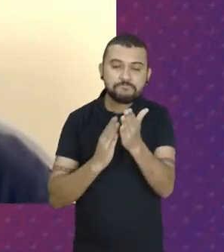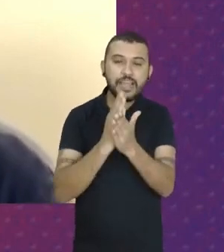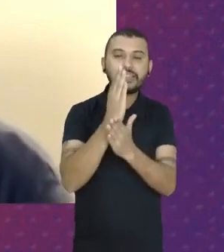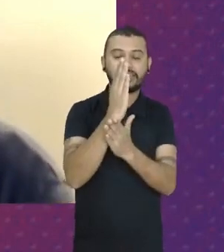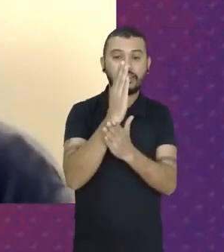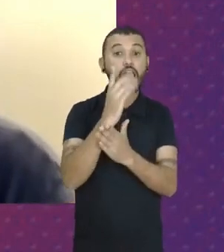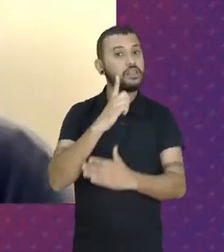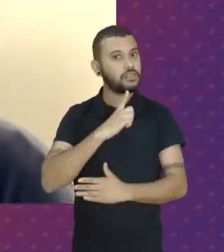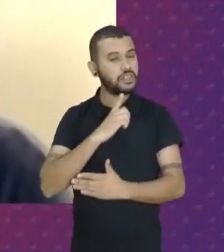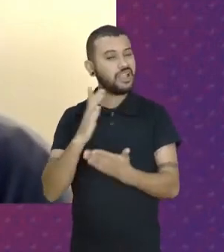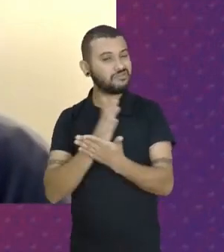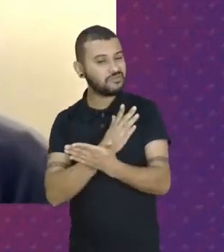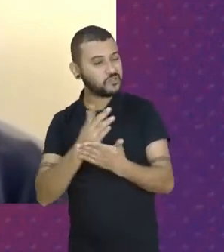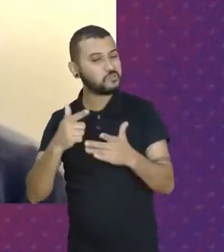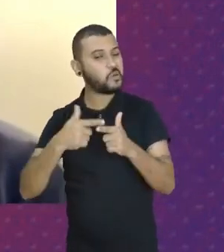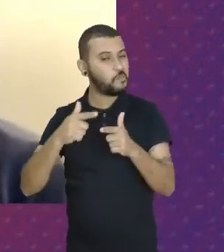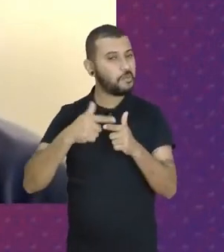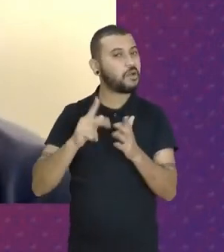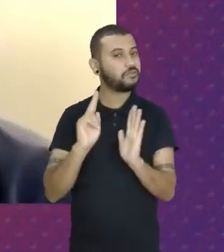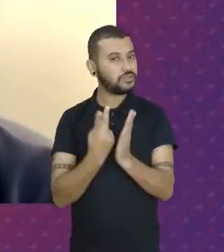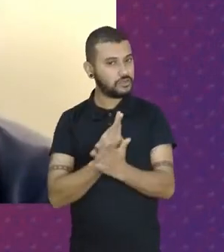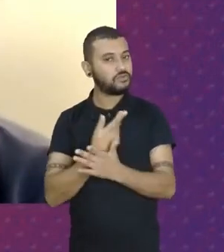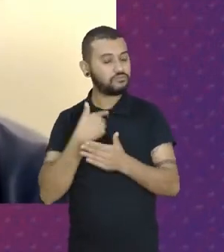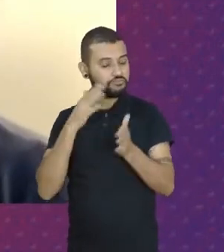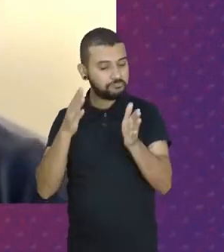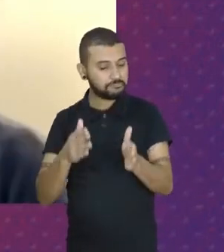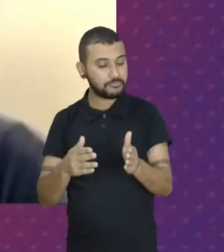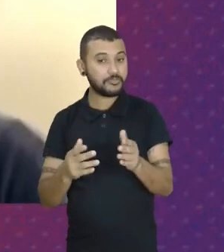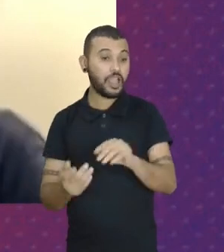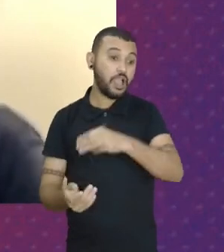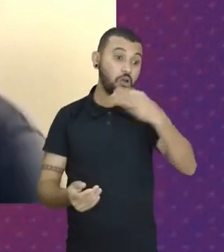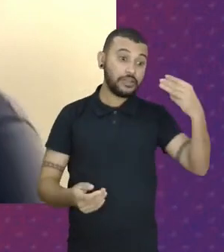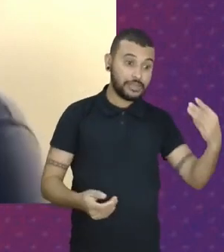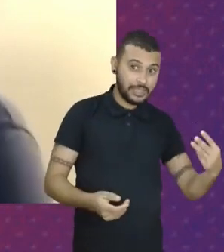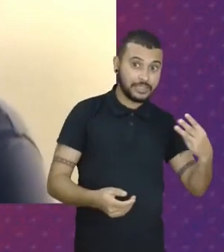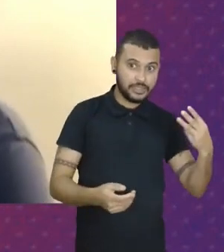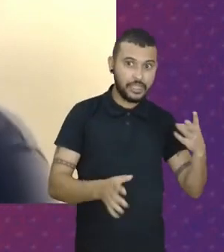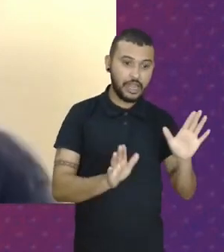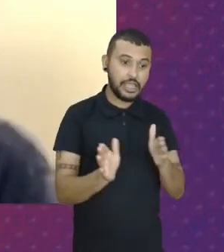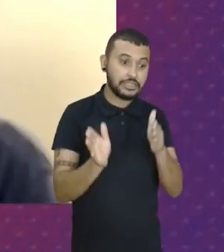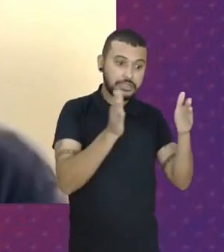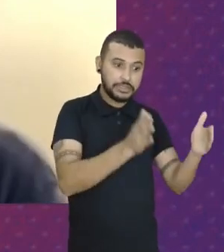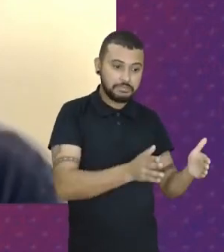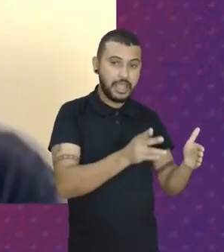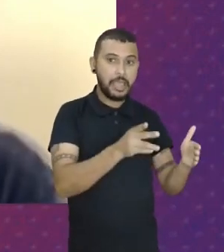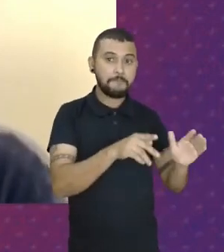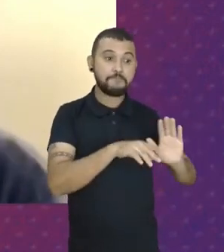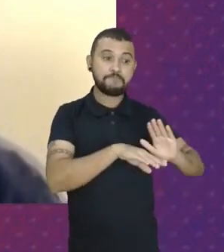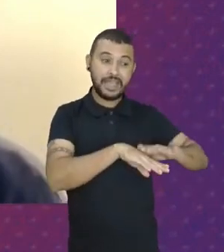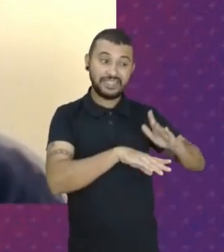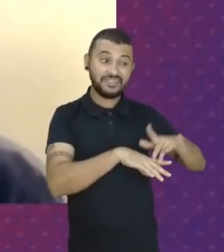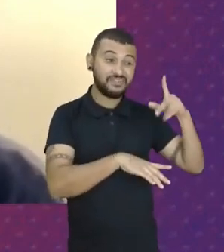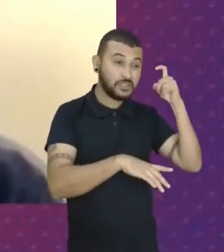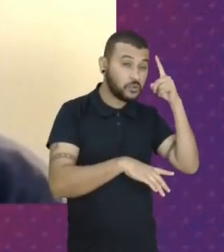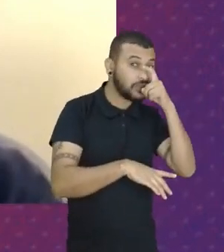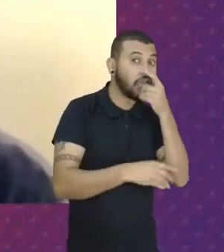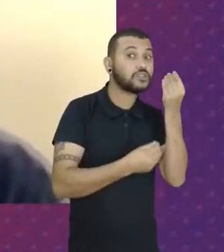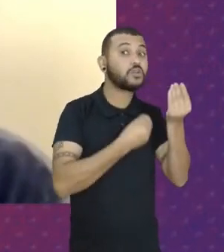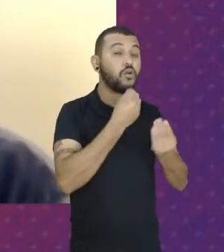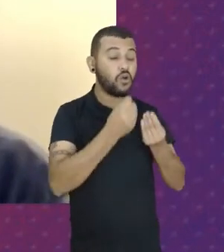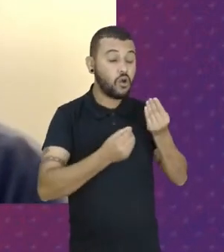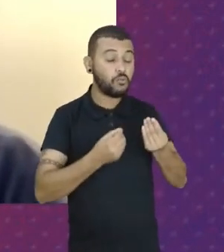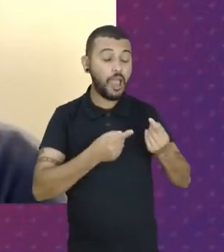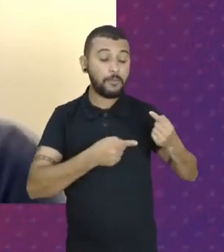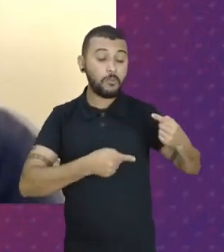riscos e dos retrocessos. Na verdade, a terceira parte é justamente isso, os riscos e os desafios na política de creches